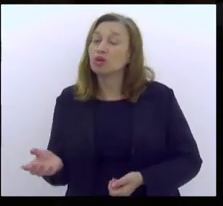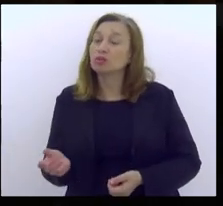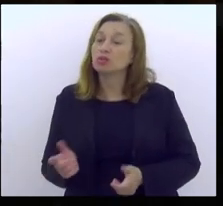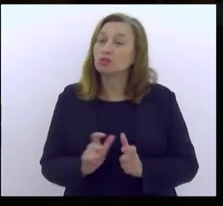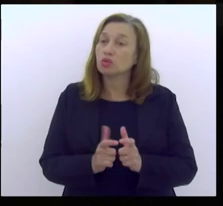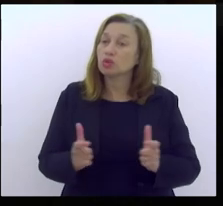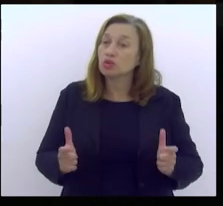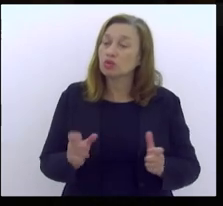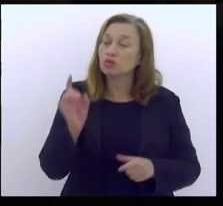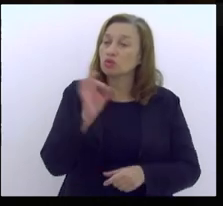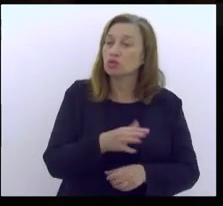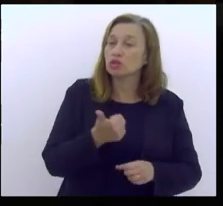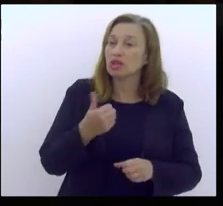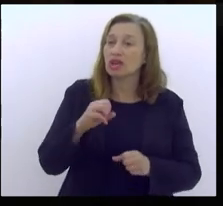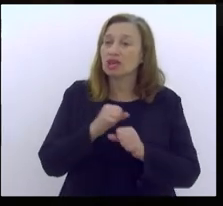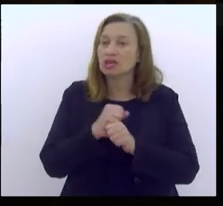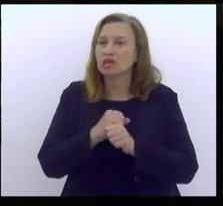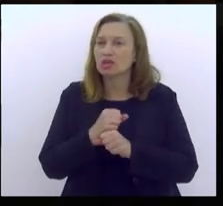últimos 10 anos?